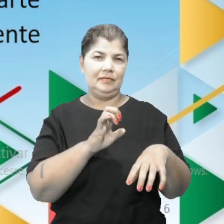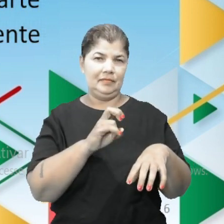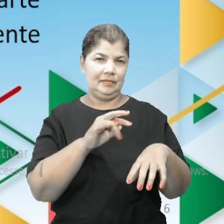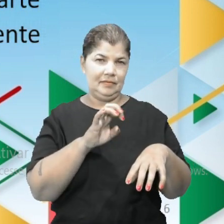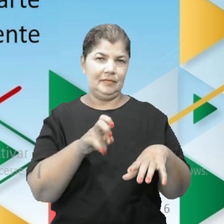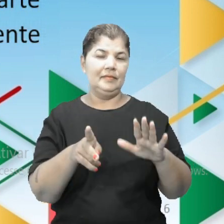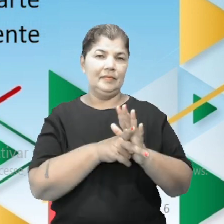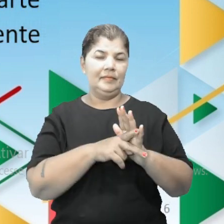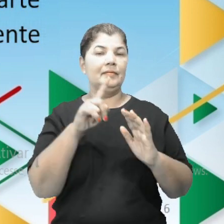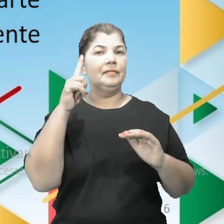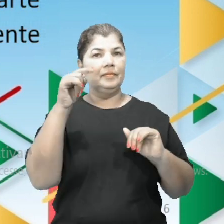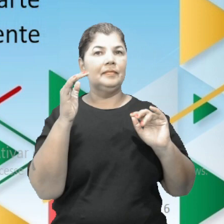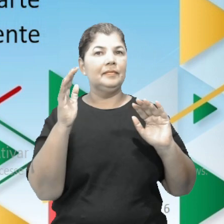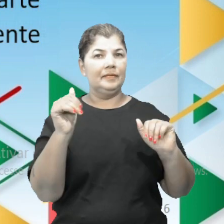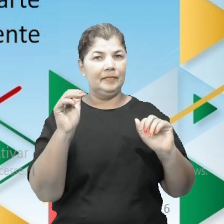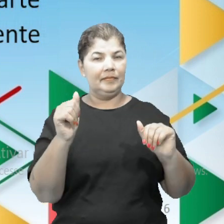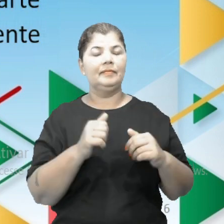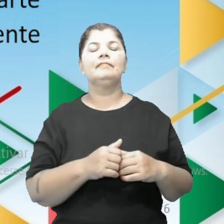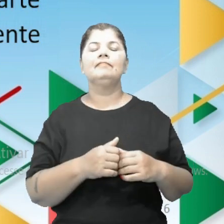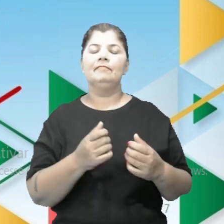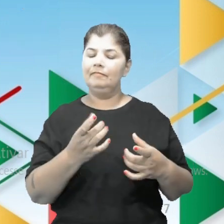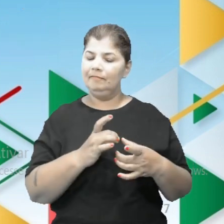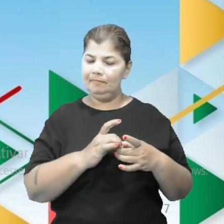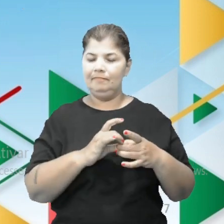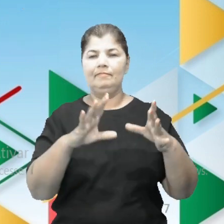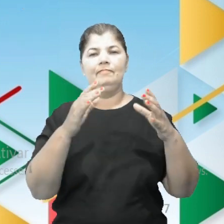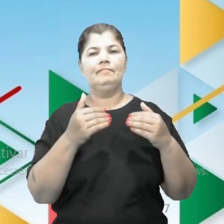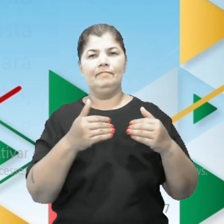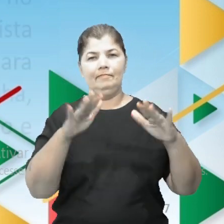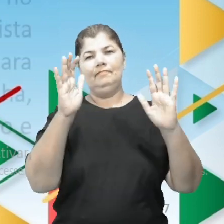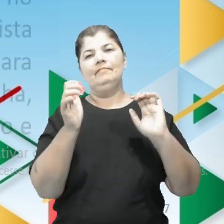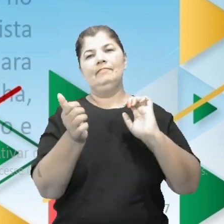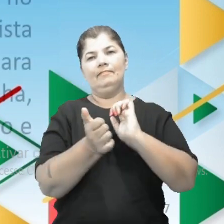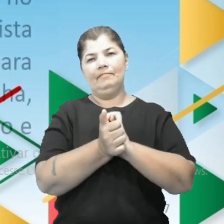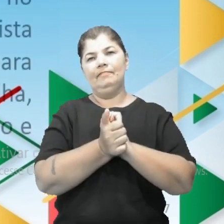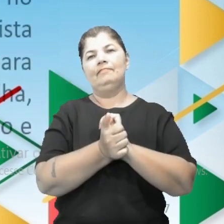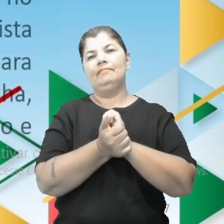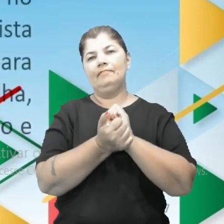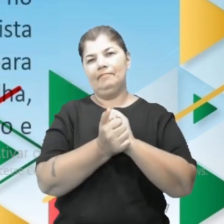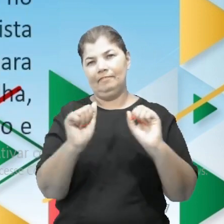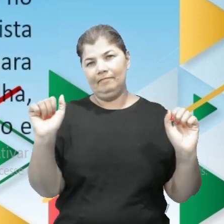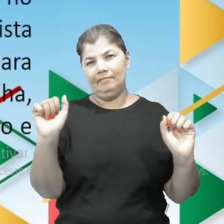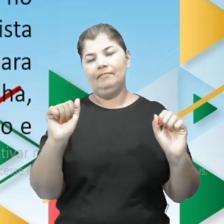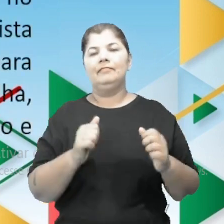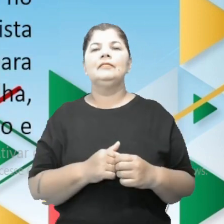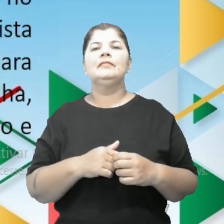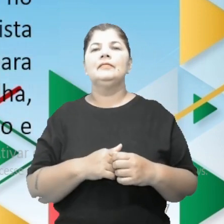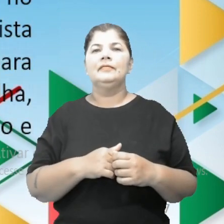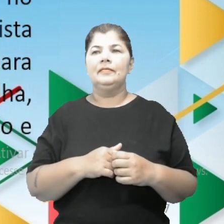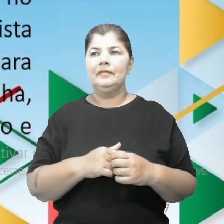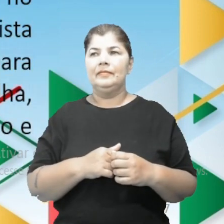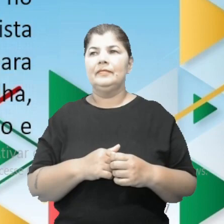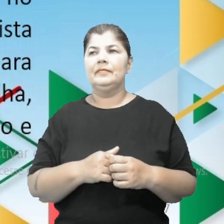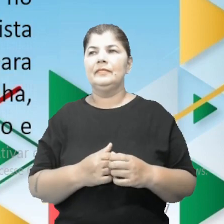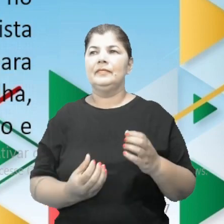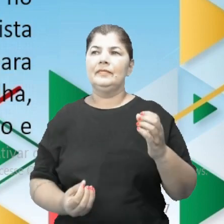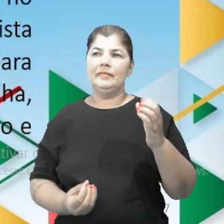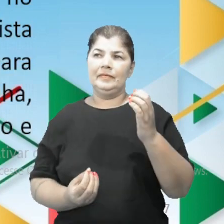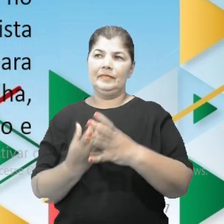né? Onde também aboliu a escravidão. Aí vem a questão da formação do Haiti.